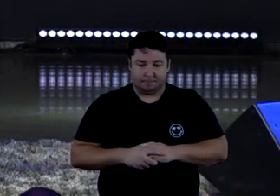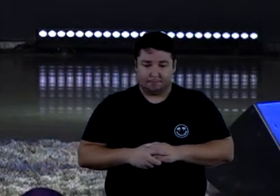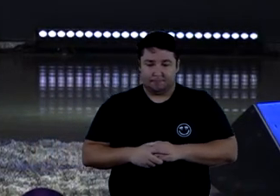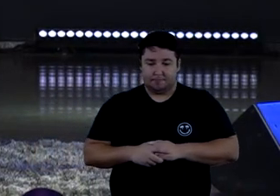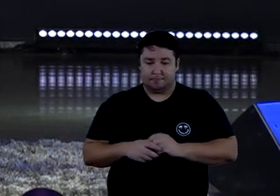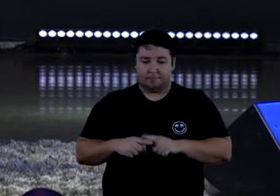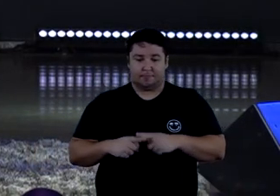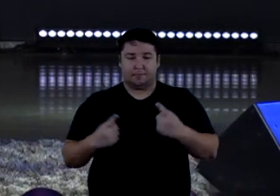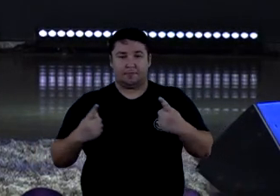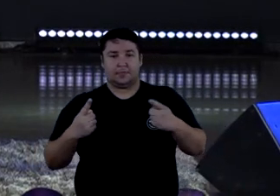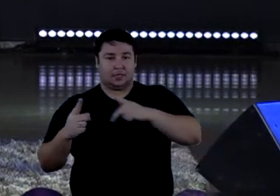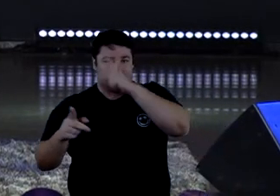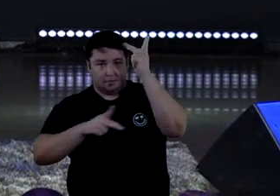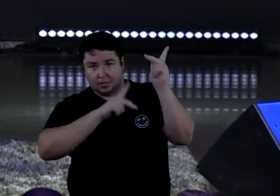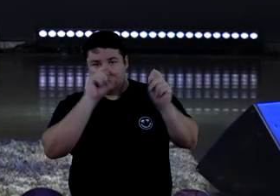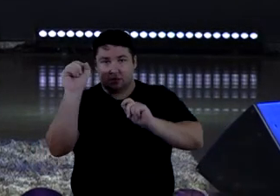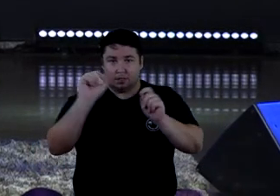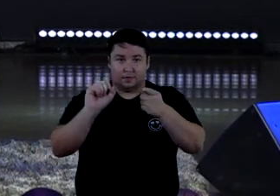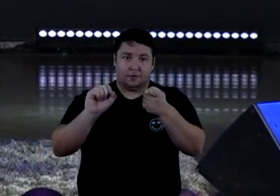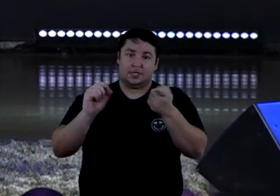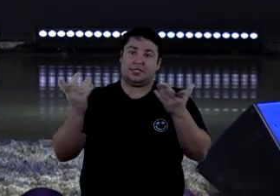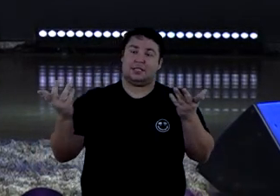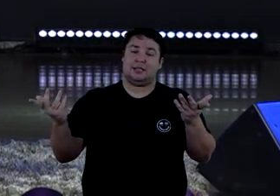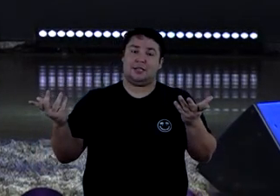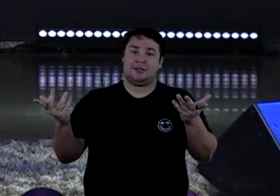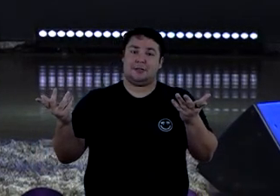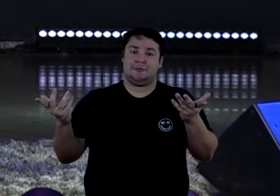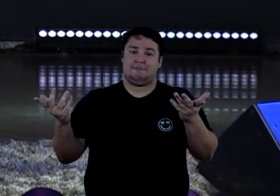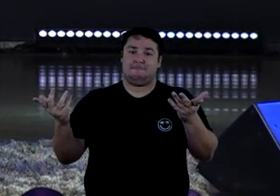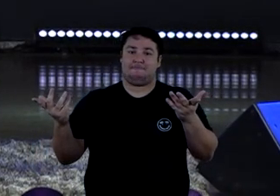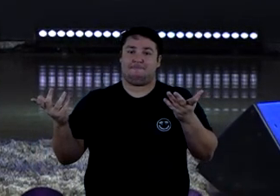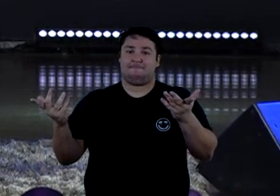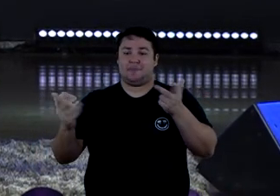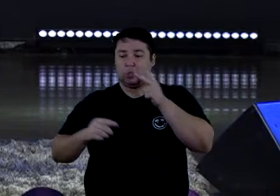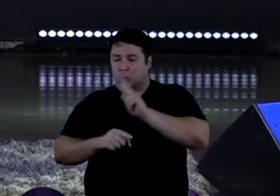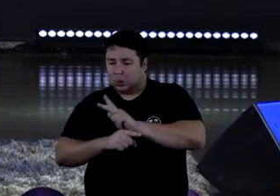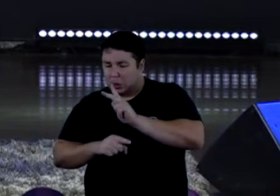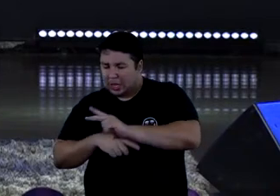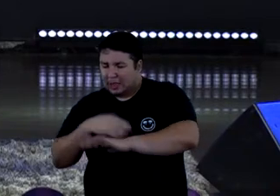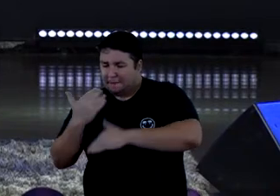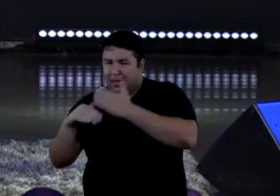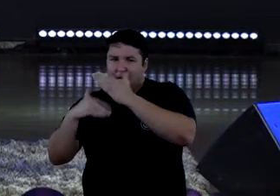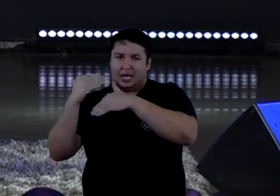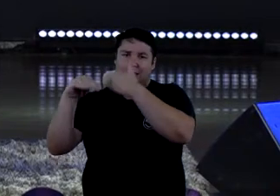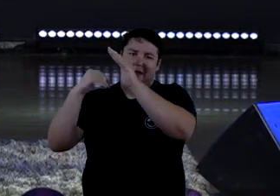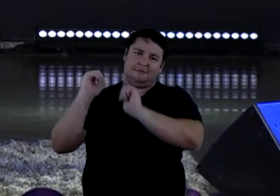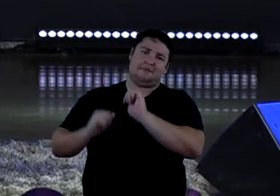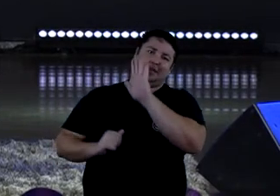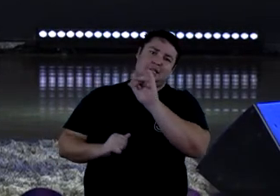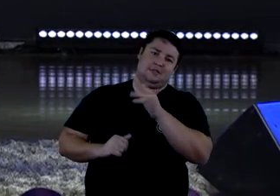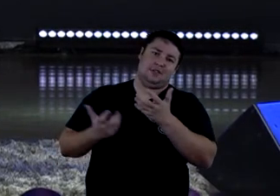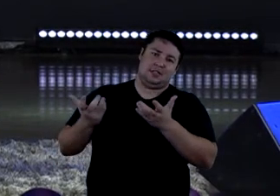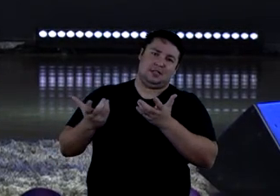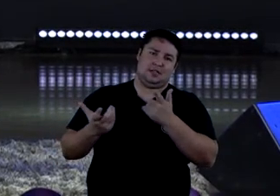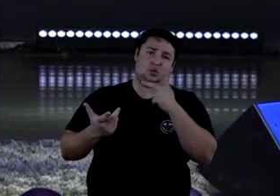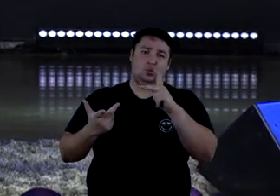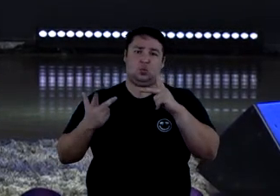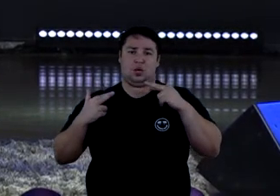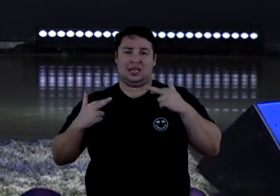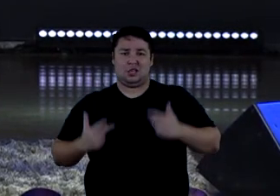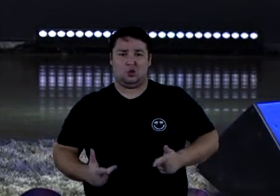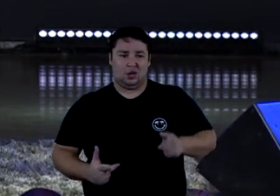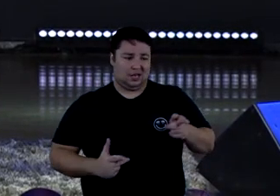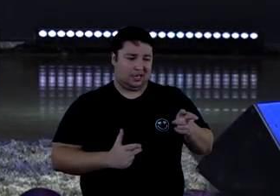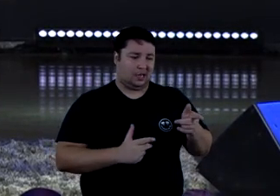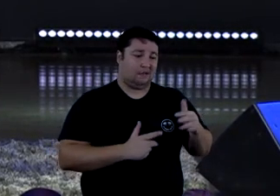Mas aquele a quem você alimentar é aquele que vai se desenvolver. Se você alimentar a tua natureza